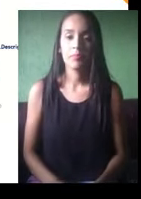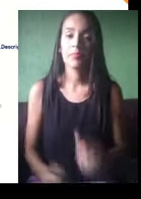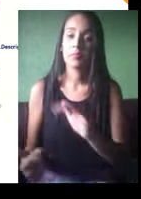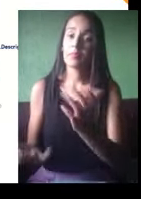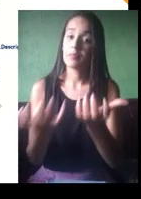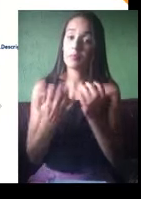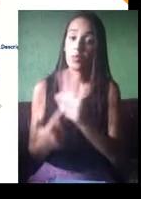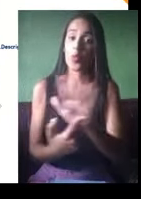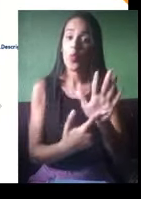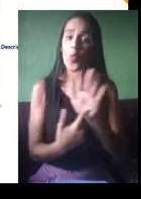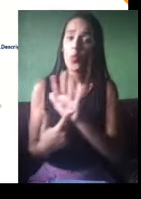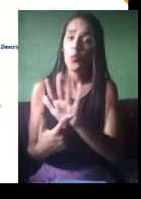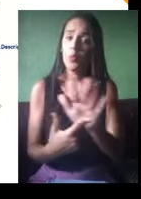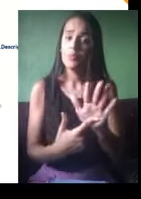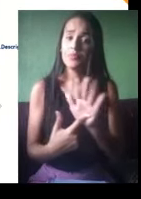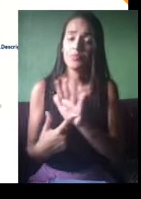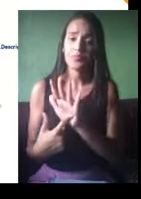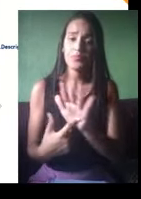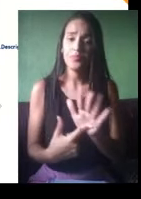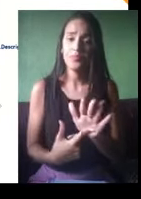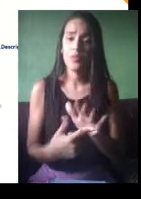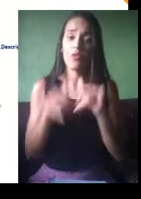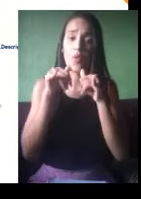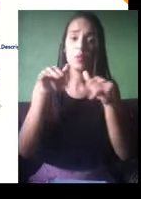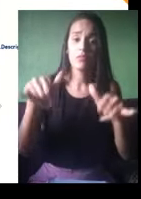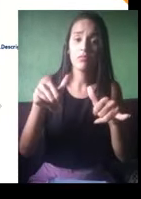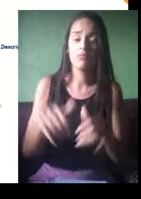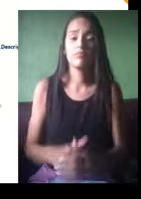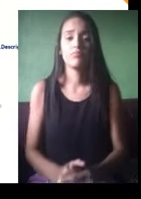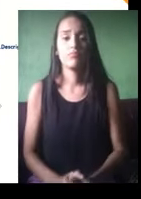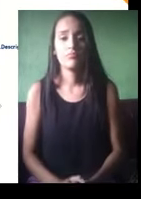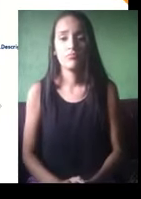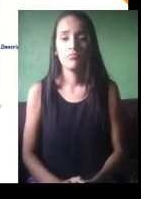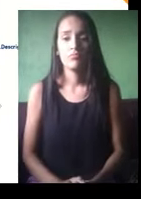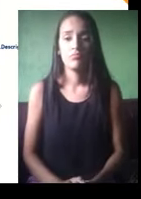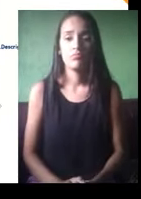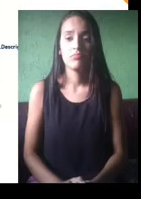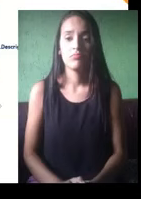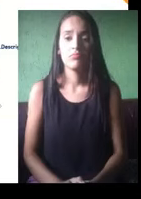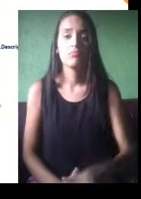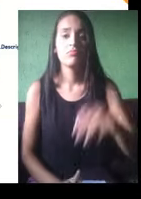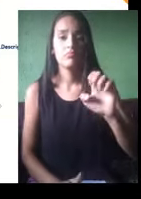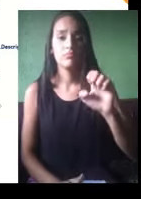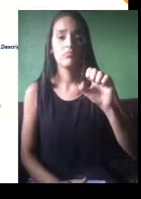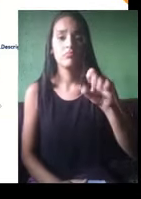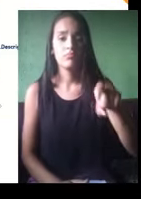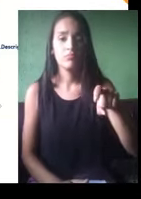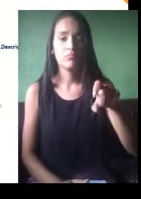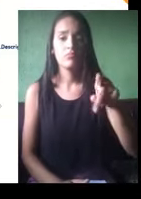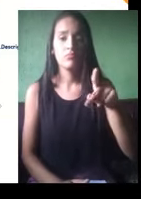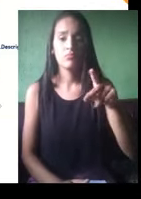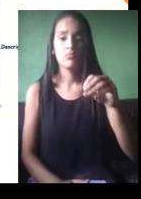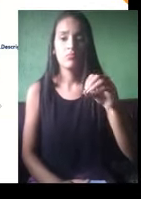está apresentando um conhecimento, né, transmitindo informações, expondo fatos, né, que